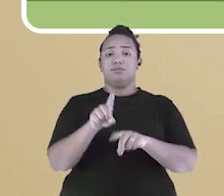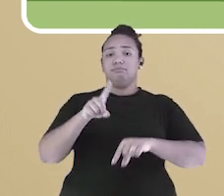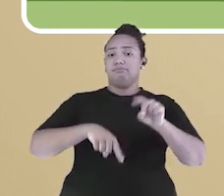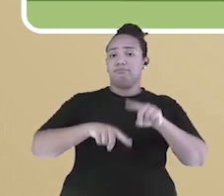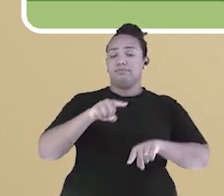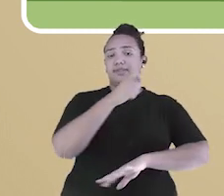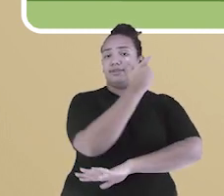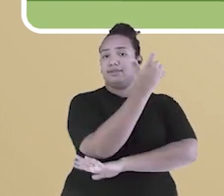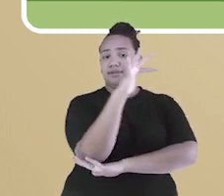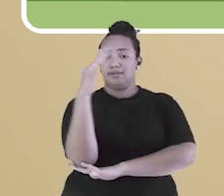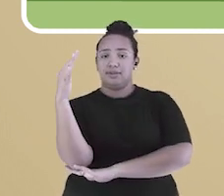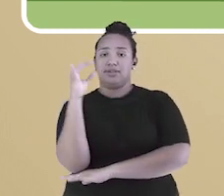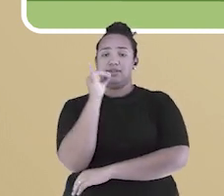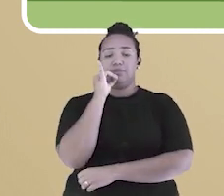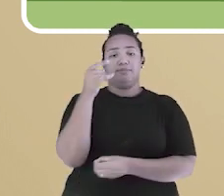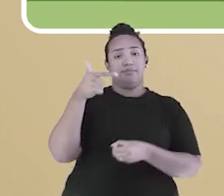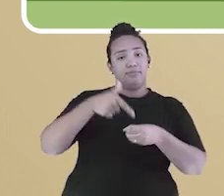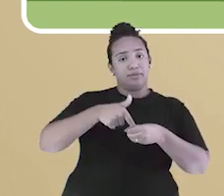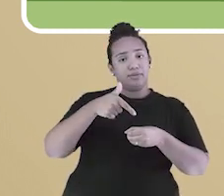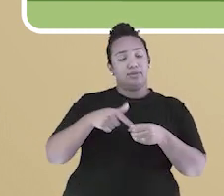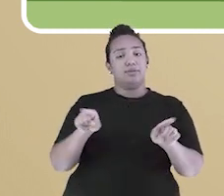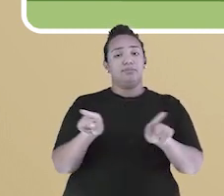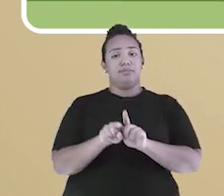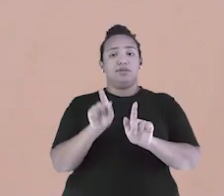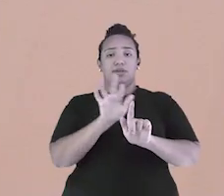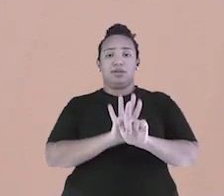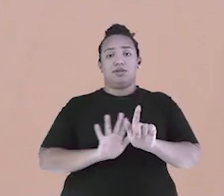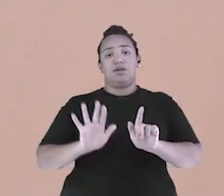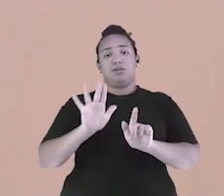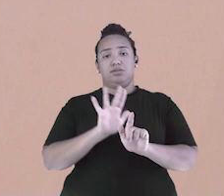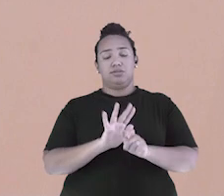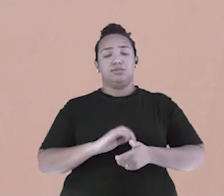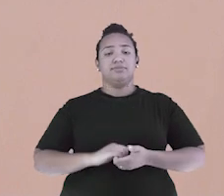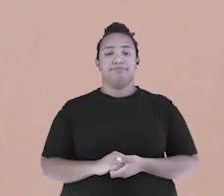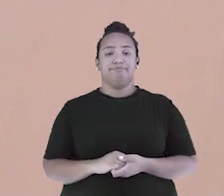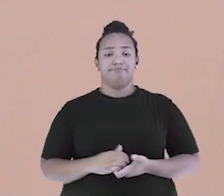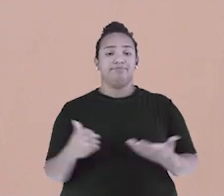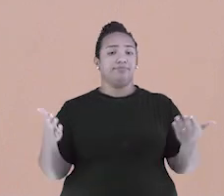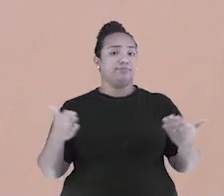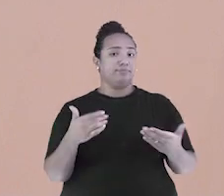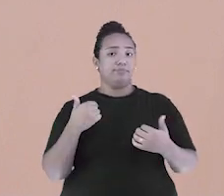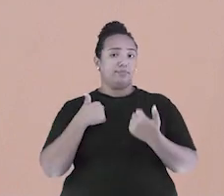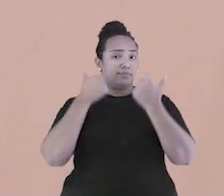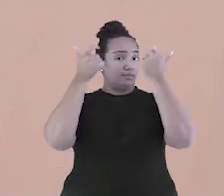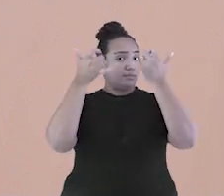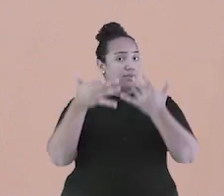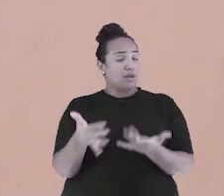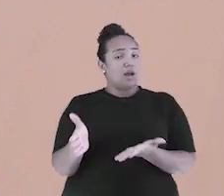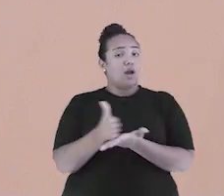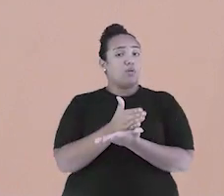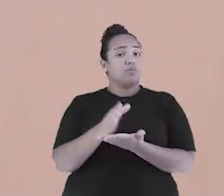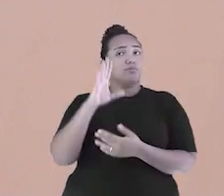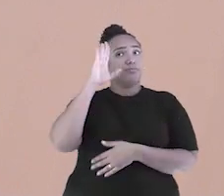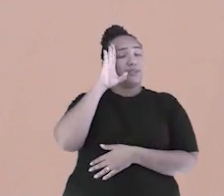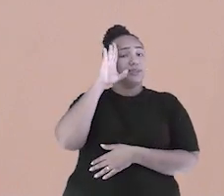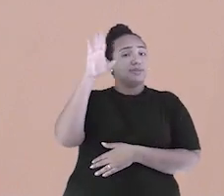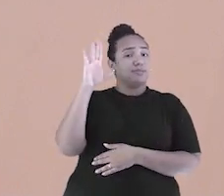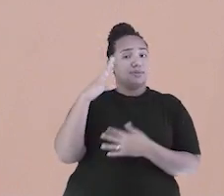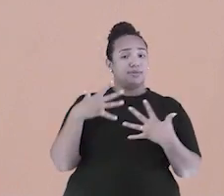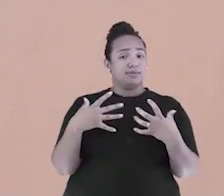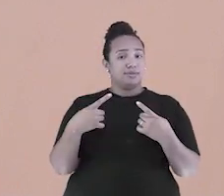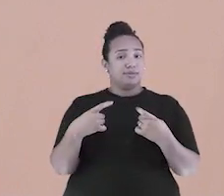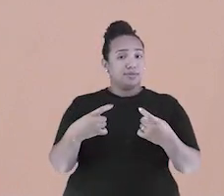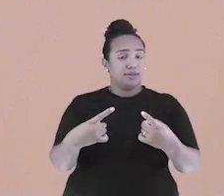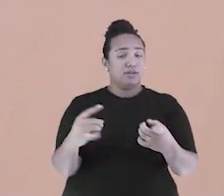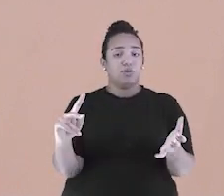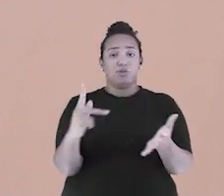determinado território, como o petróleo e o gás natural. Vamos citar aqui alguns dos principais conflitos que perduram